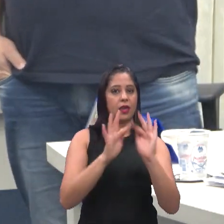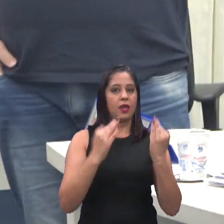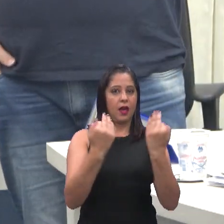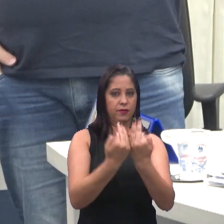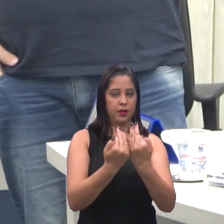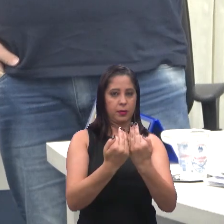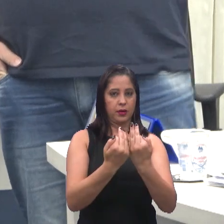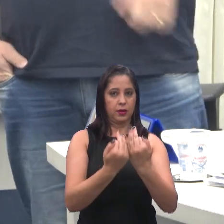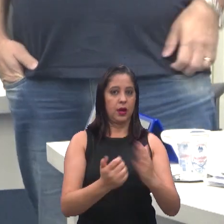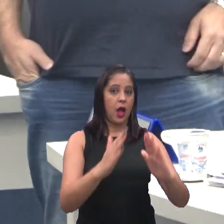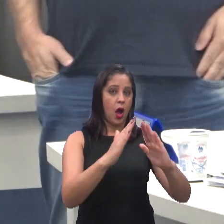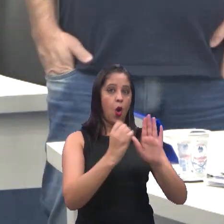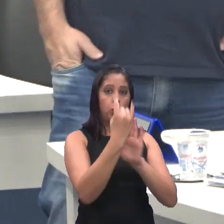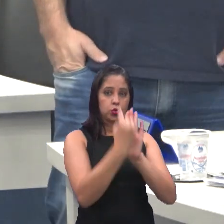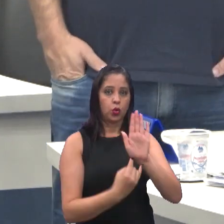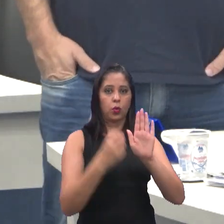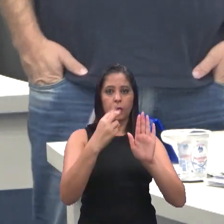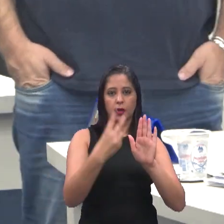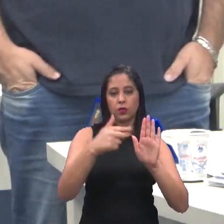número